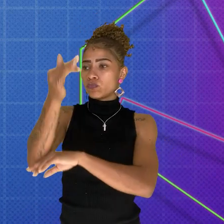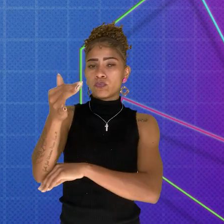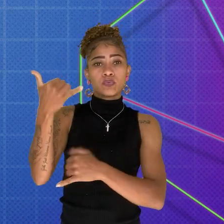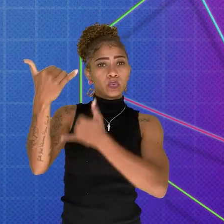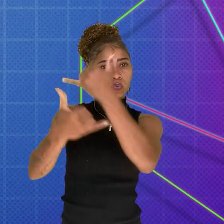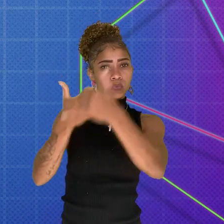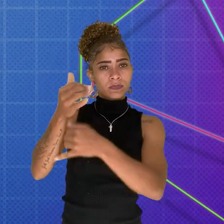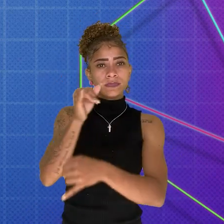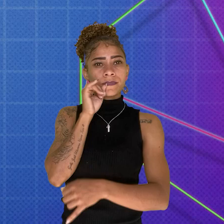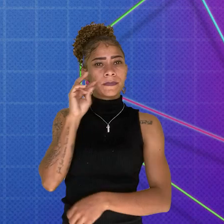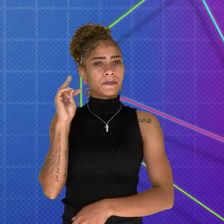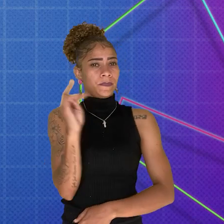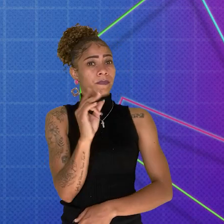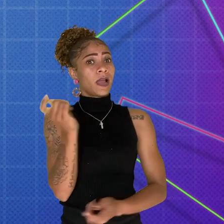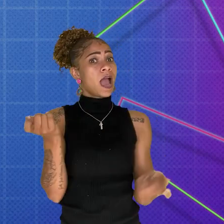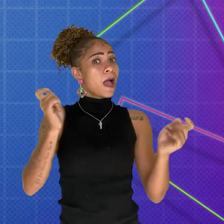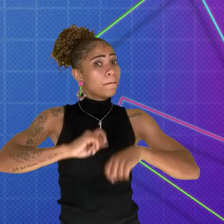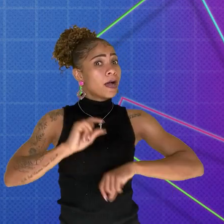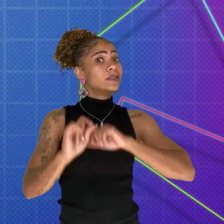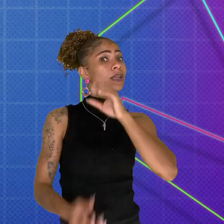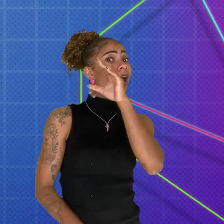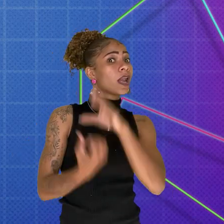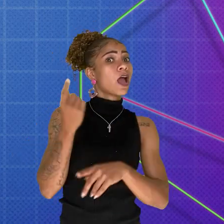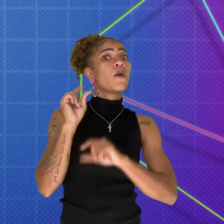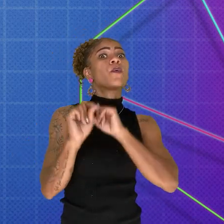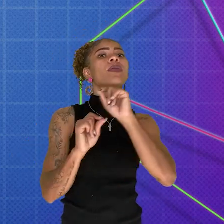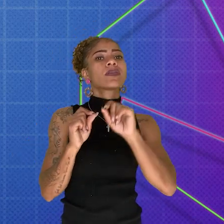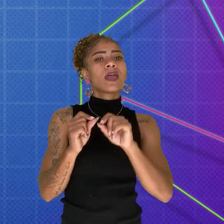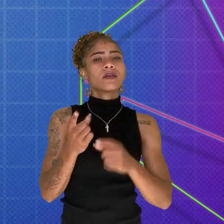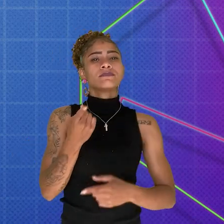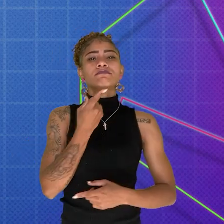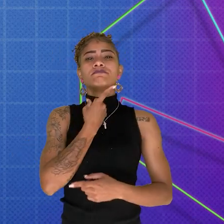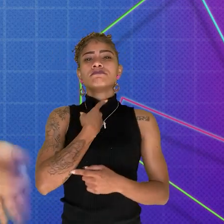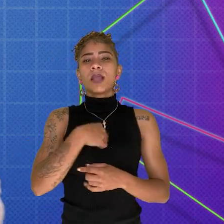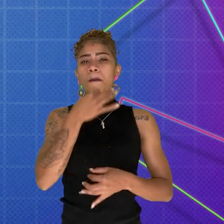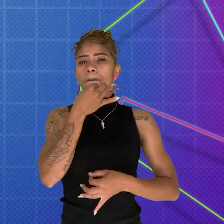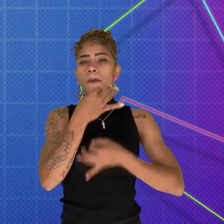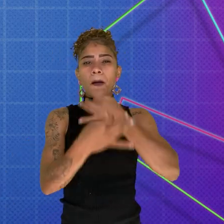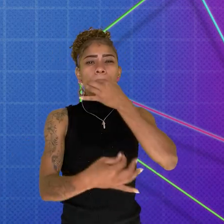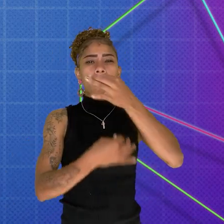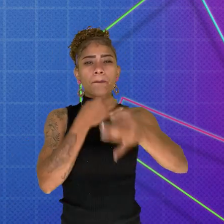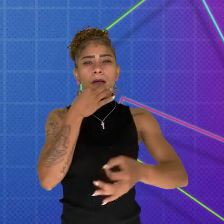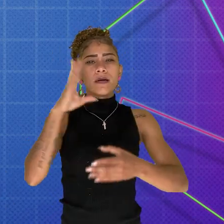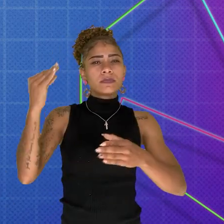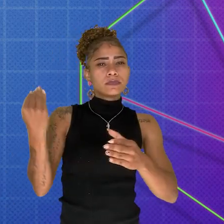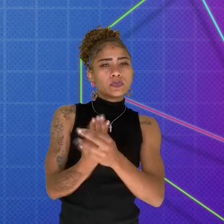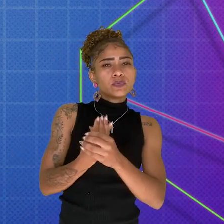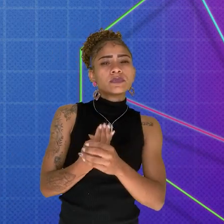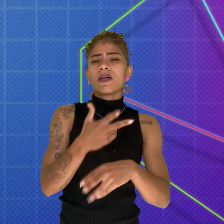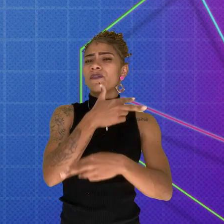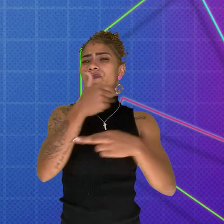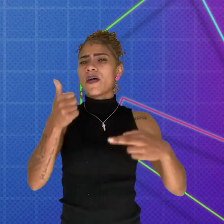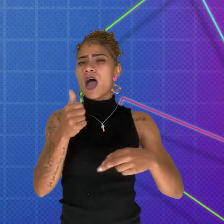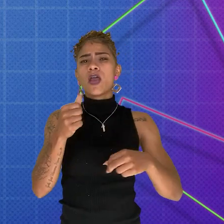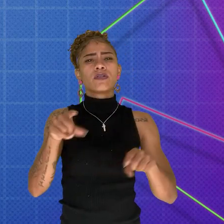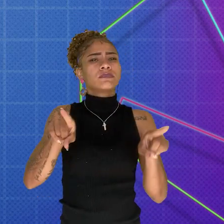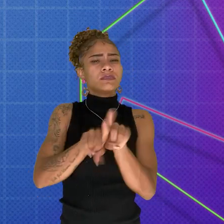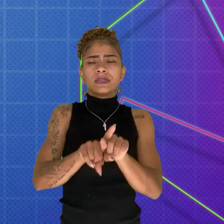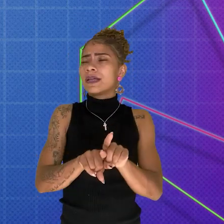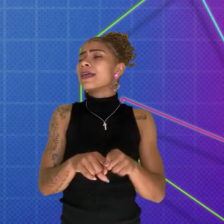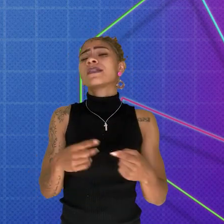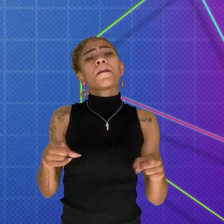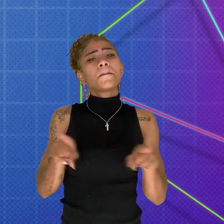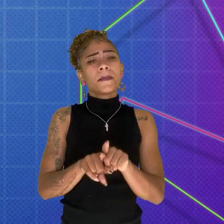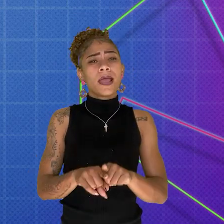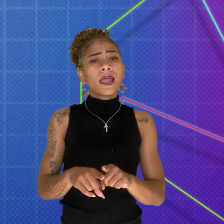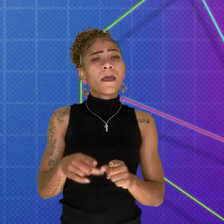do jogo. Sintetizadores, por exemplo, são capazes de produzir uma ampla gama de sons futuristas, incluindo pads futuristas, blips e